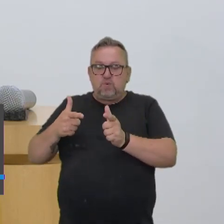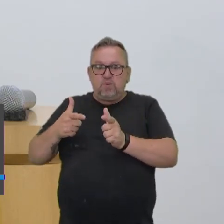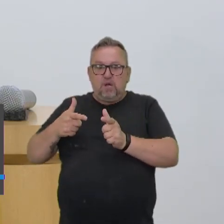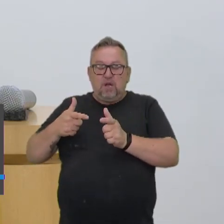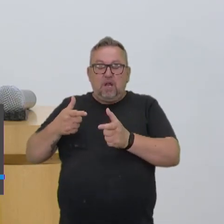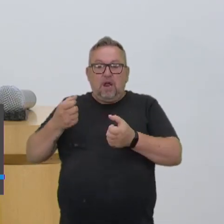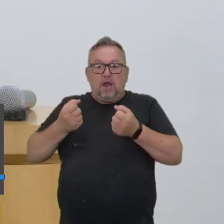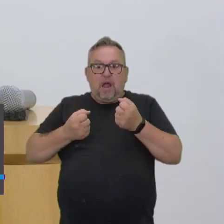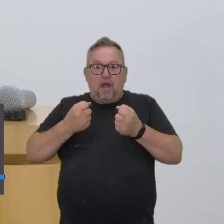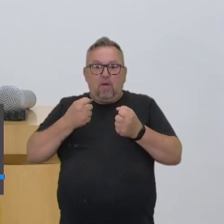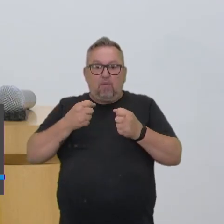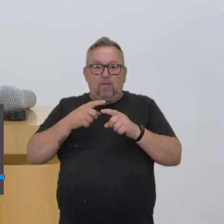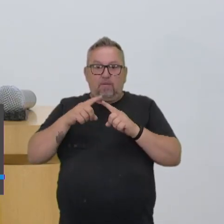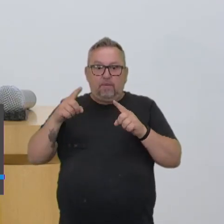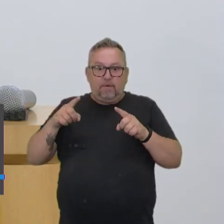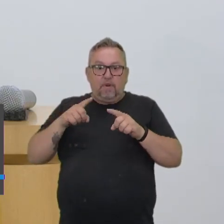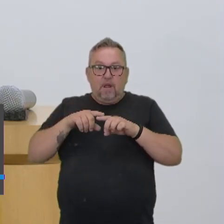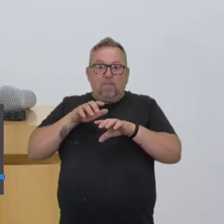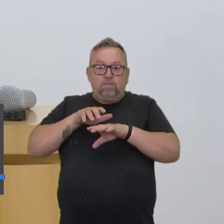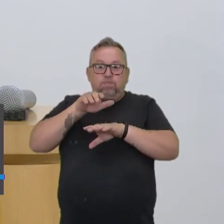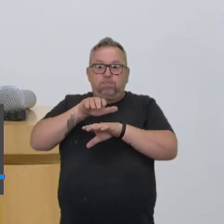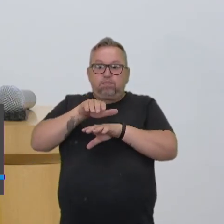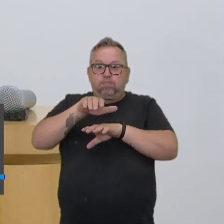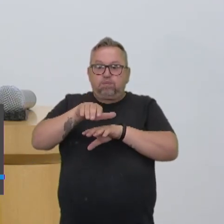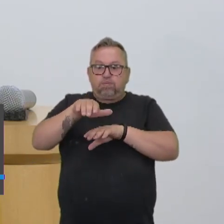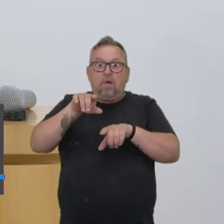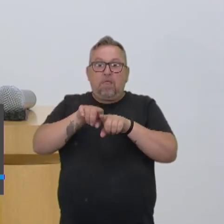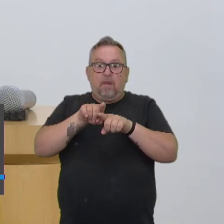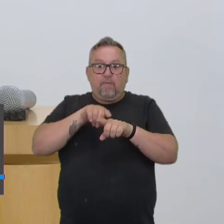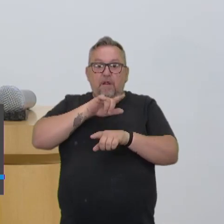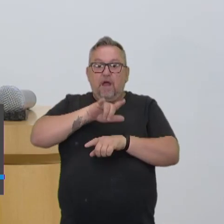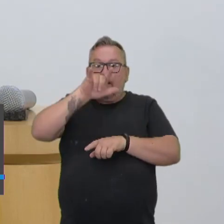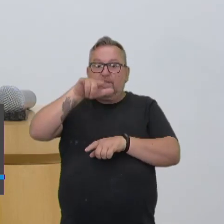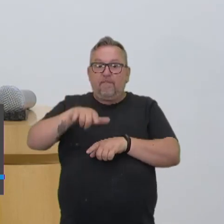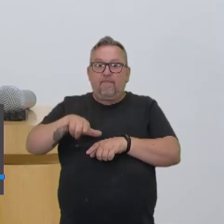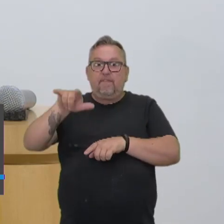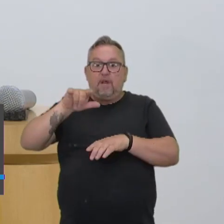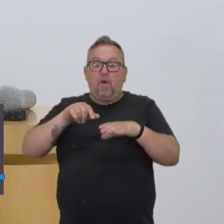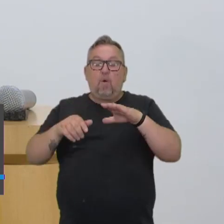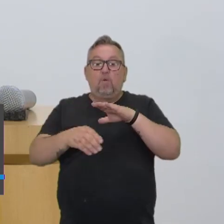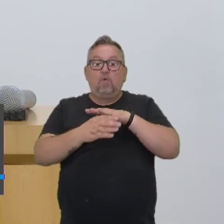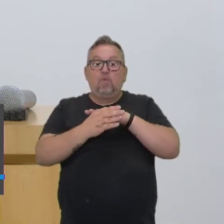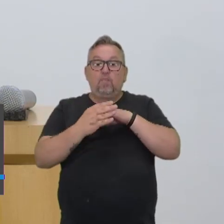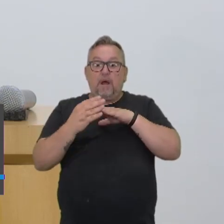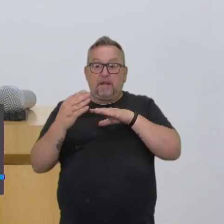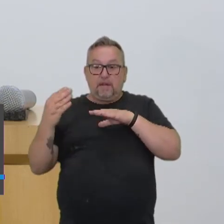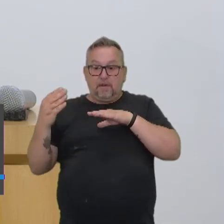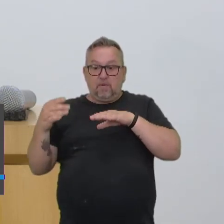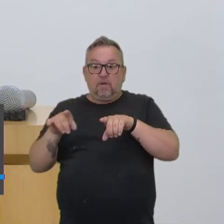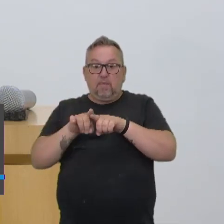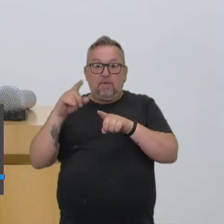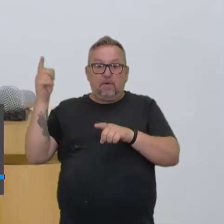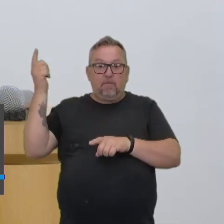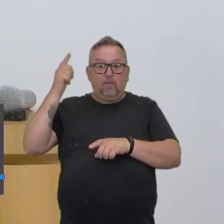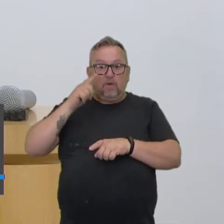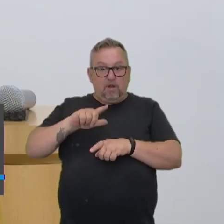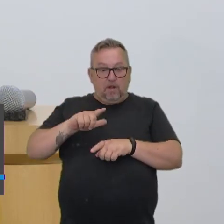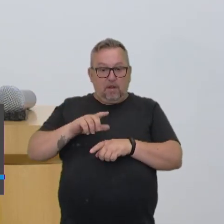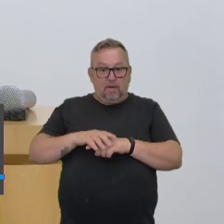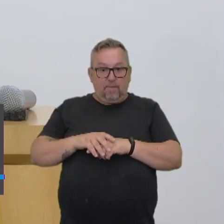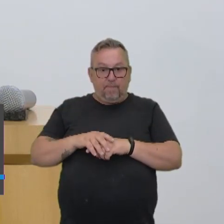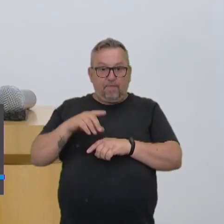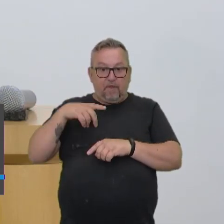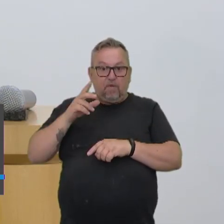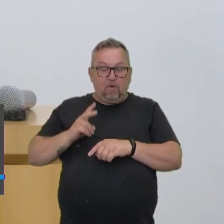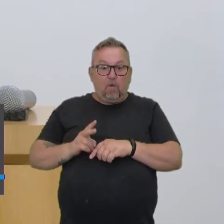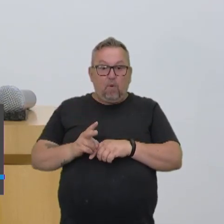carros, carro não, né? Mas tipo tanque, avião, navio, submarino, porque eu preciso ganhar essa guerra. Então, a gente